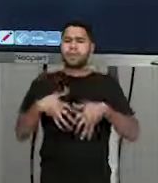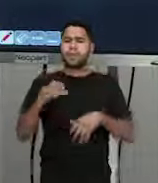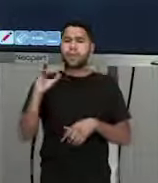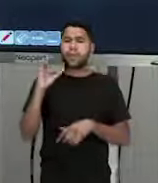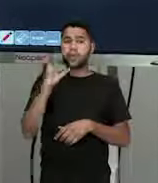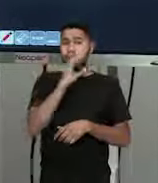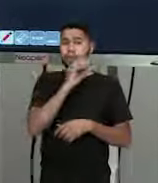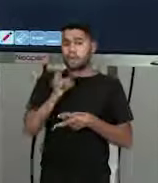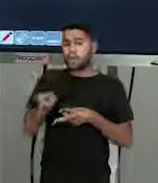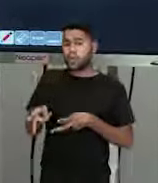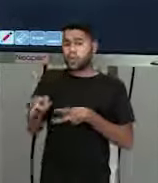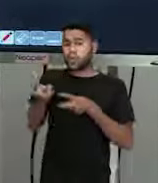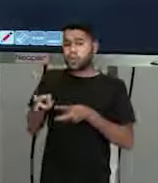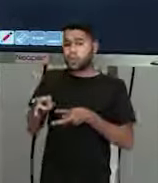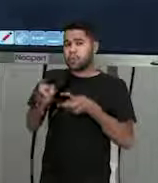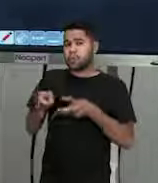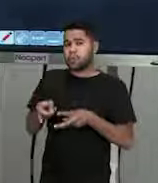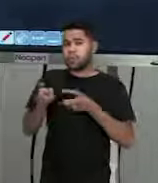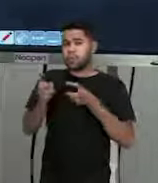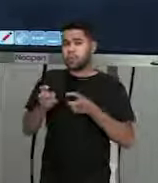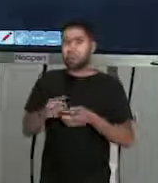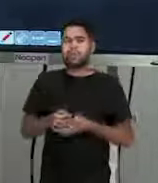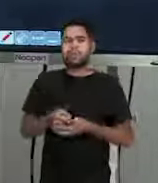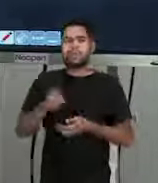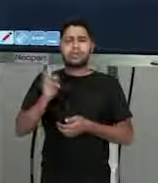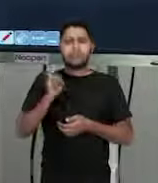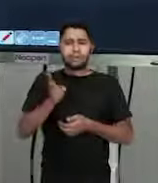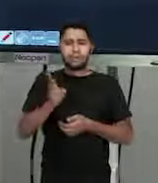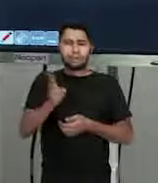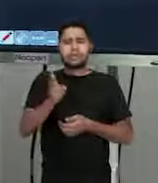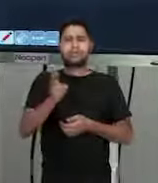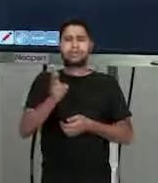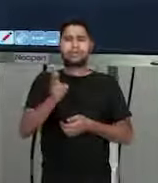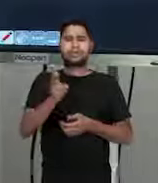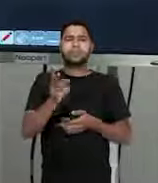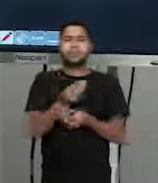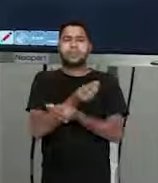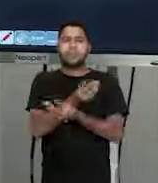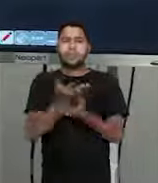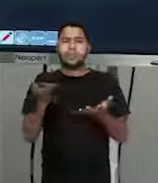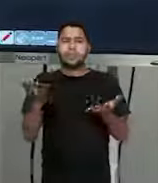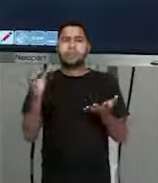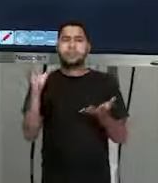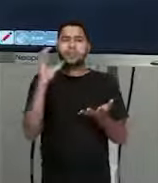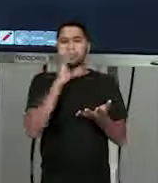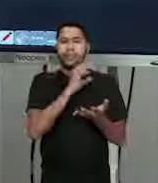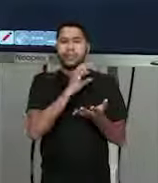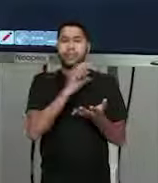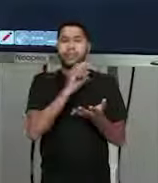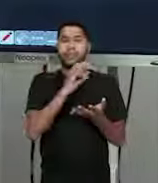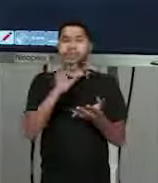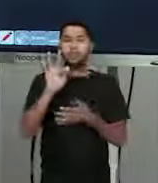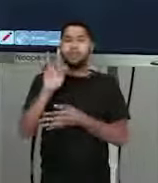que ela retira da fonte quente. Sempre ela terá que liberar calor para a fonte